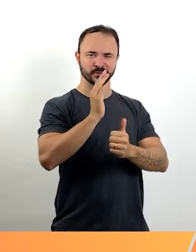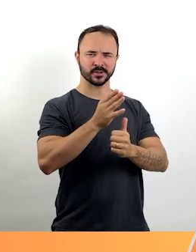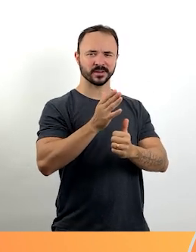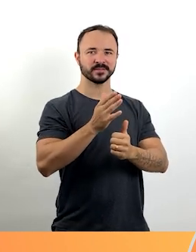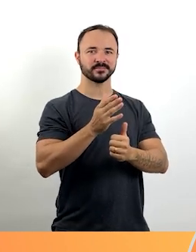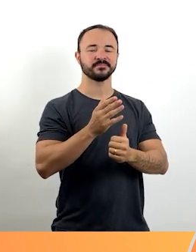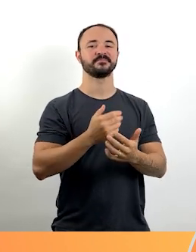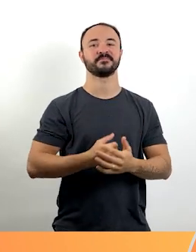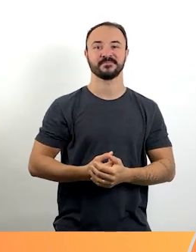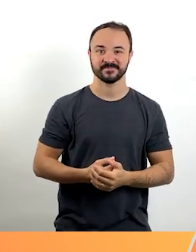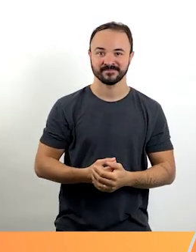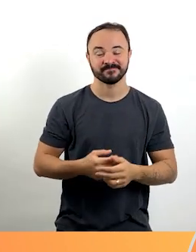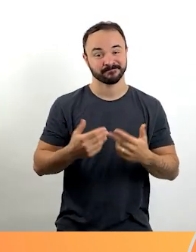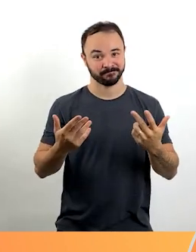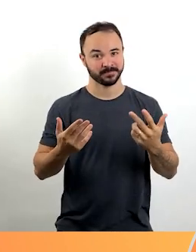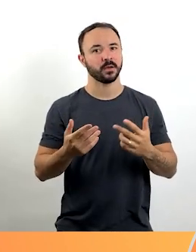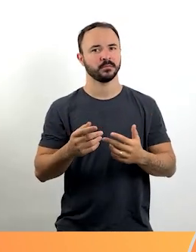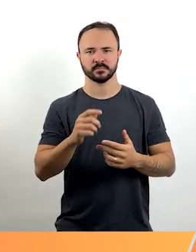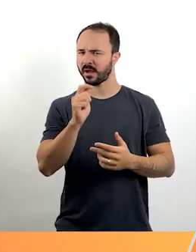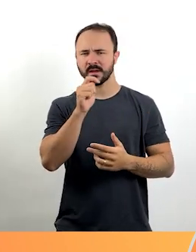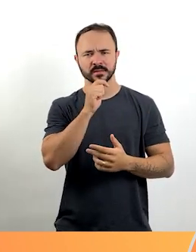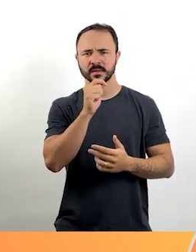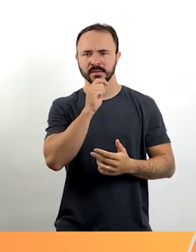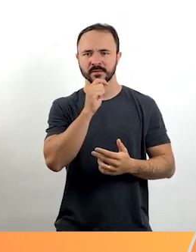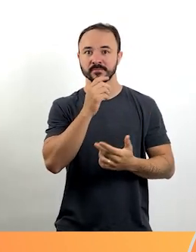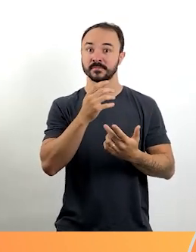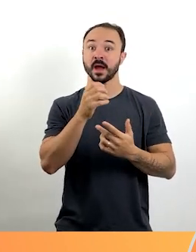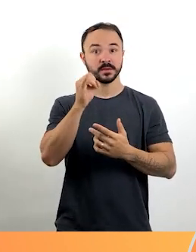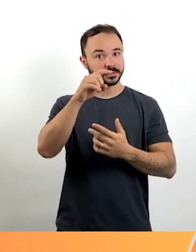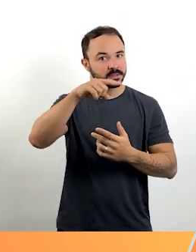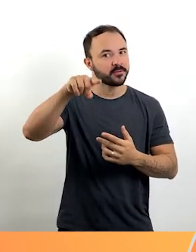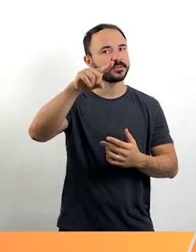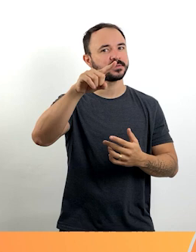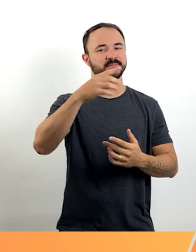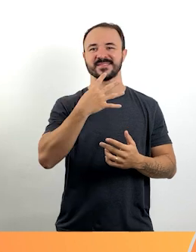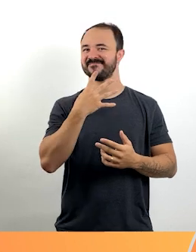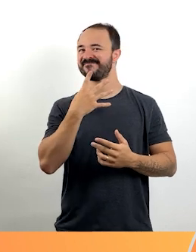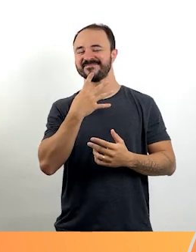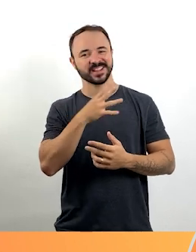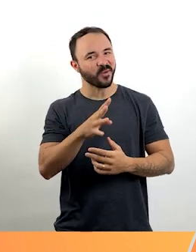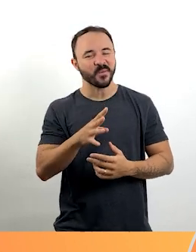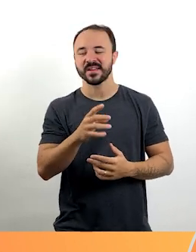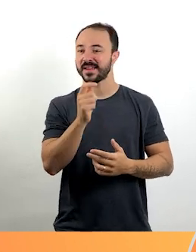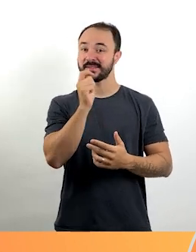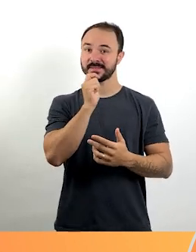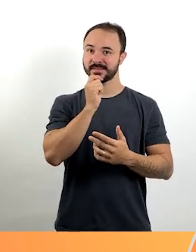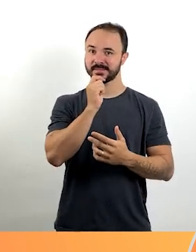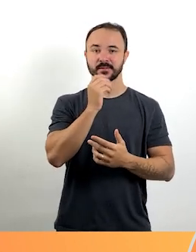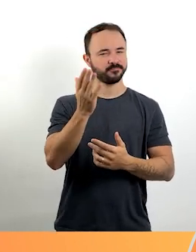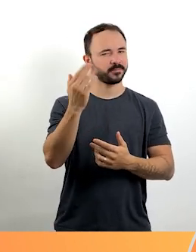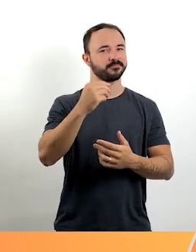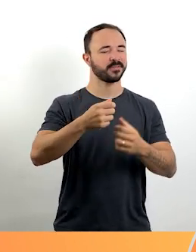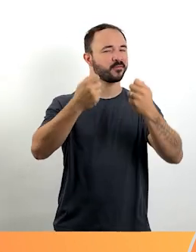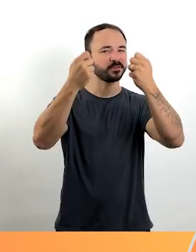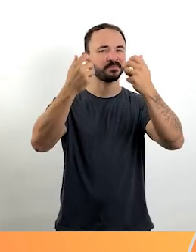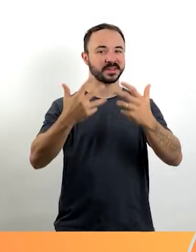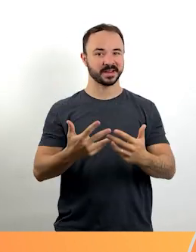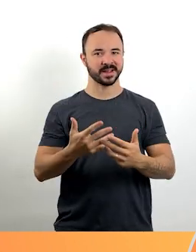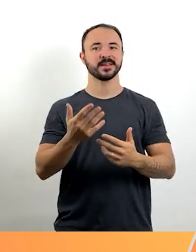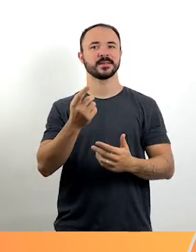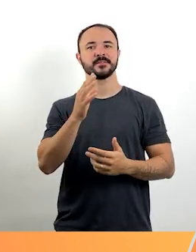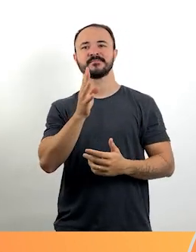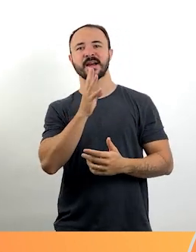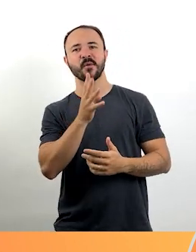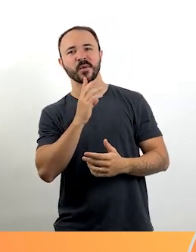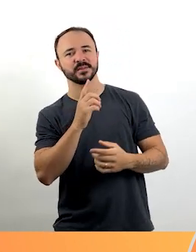esporte? Não? Pois se você ainda não teve essa oportunidade, eu te convido a conhecer um pouquinho mais sobre ela. Vem